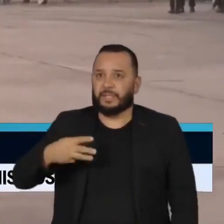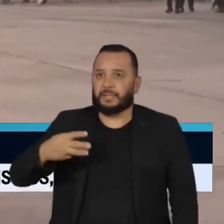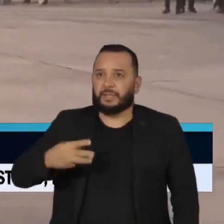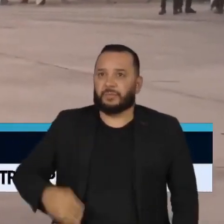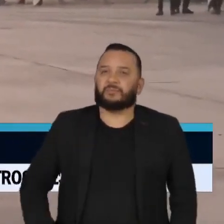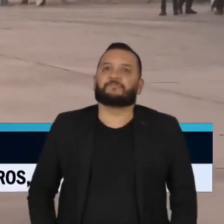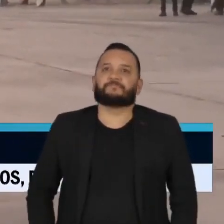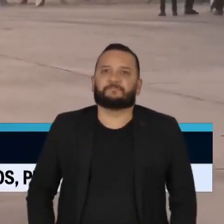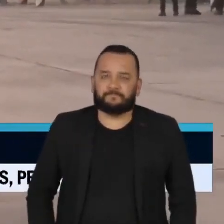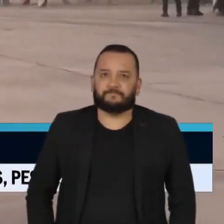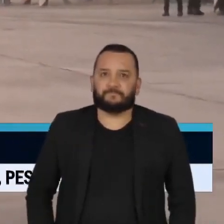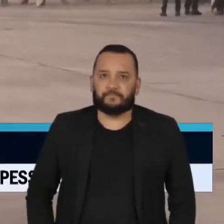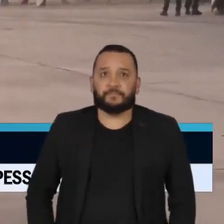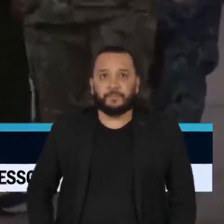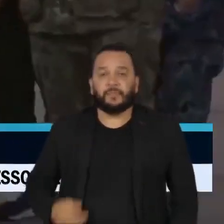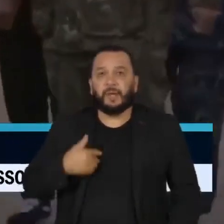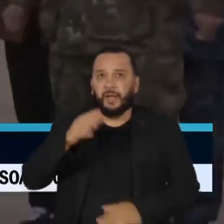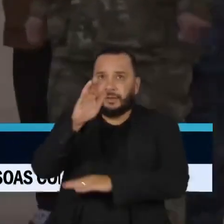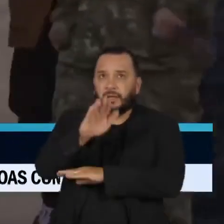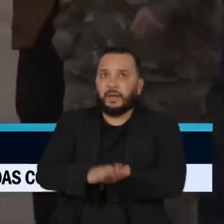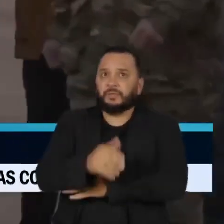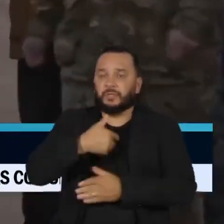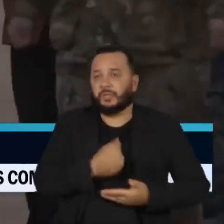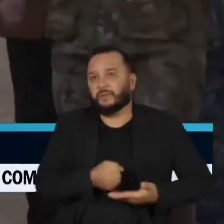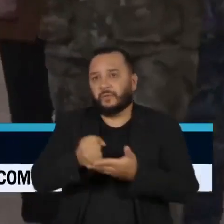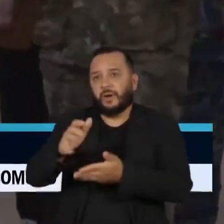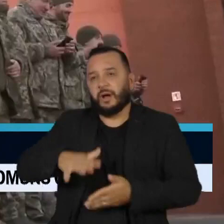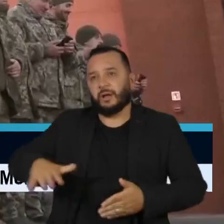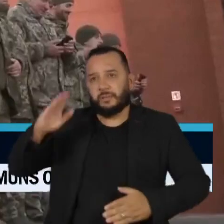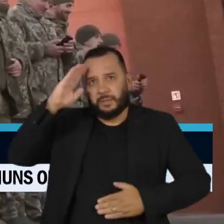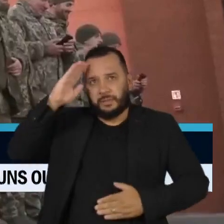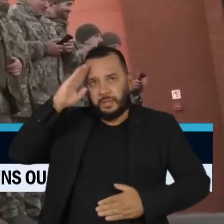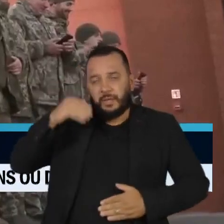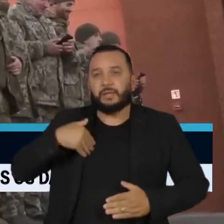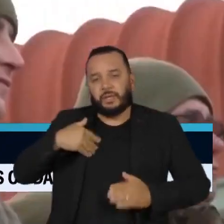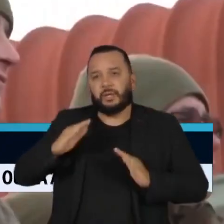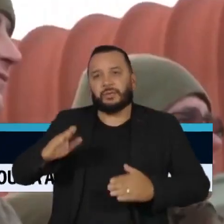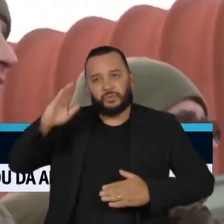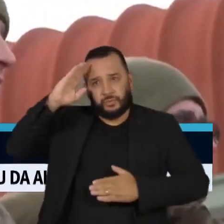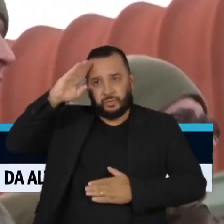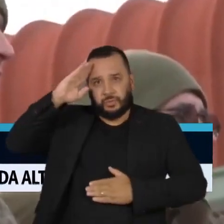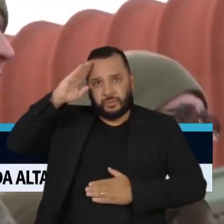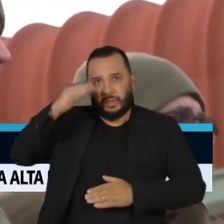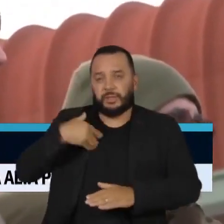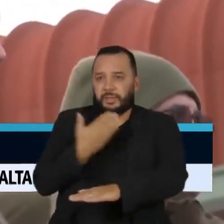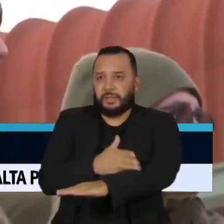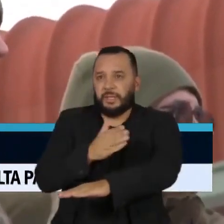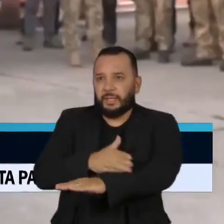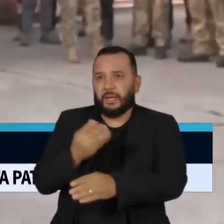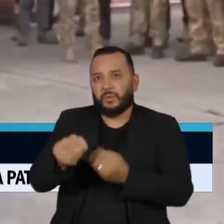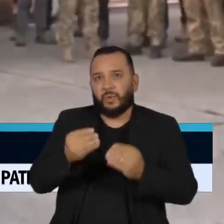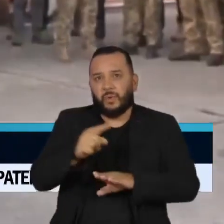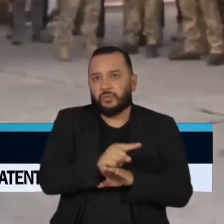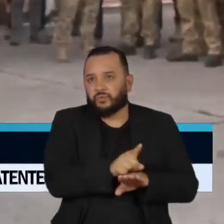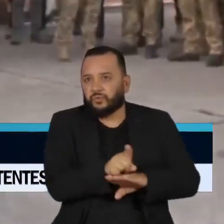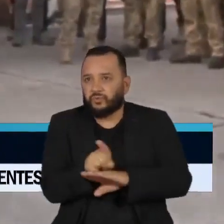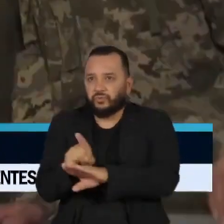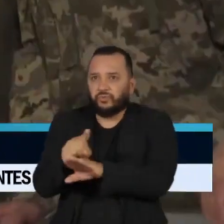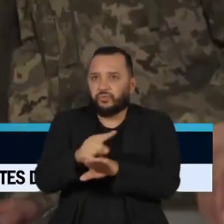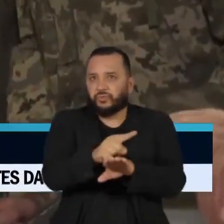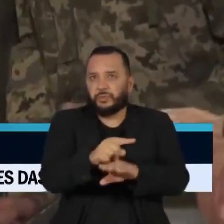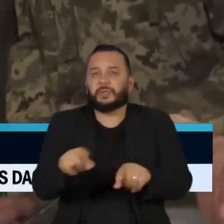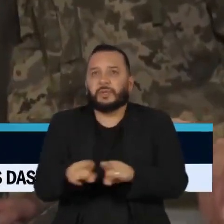No fim da tarde, Sunak levou Zelensky à base militar onde soldados ucranianos vêm aprendendo a operar os tanques. Eles também